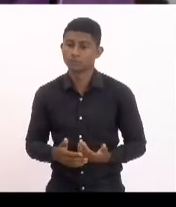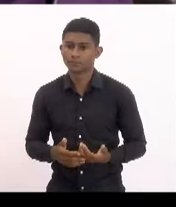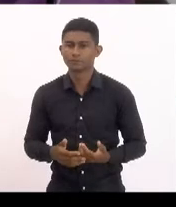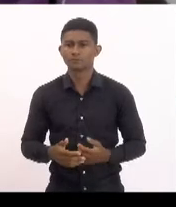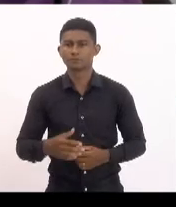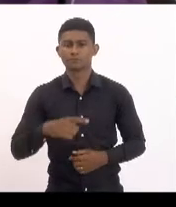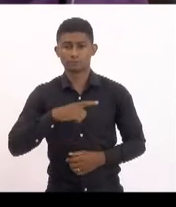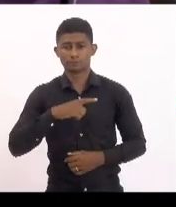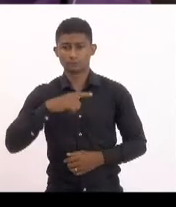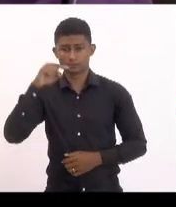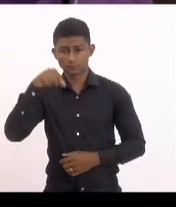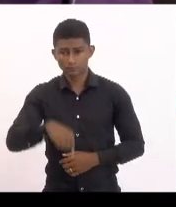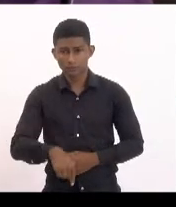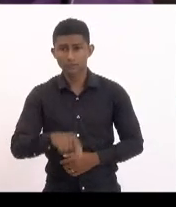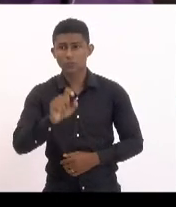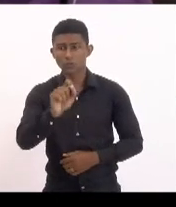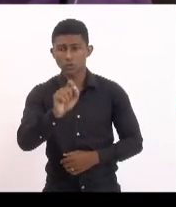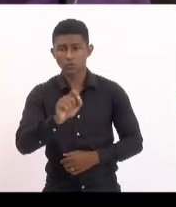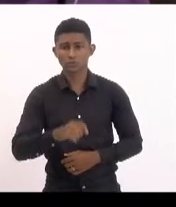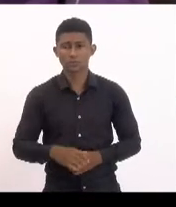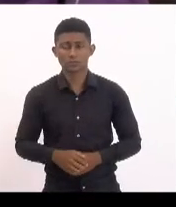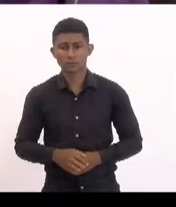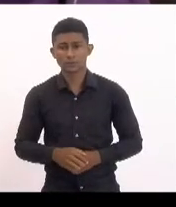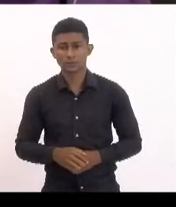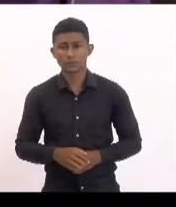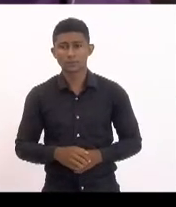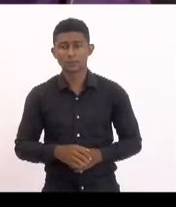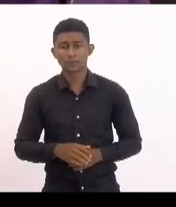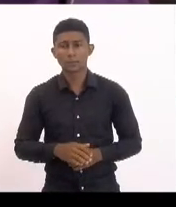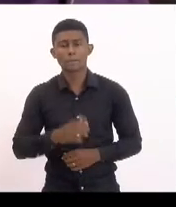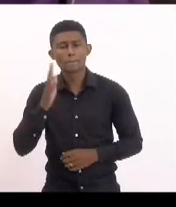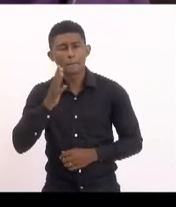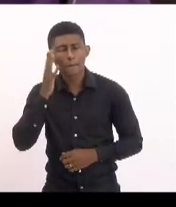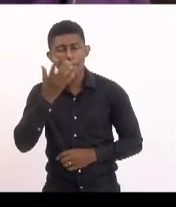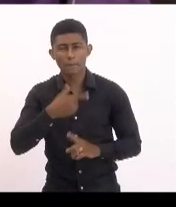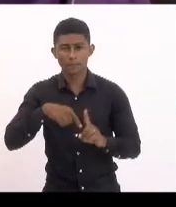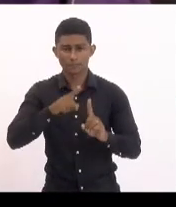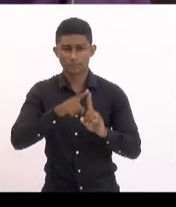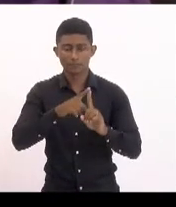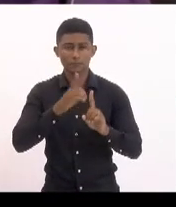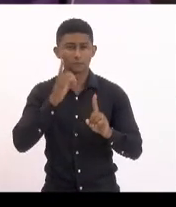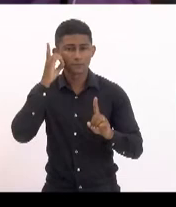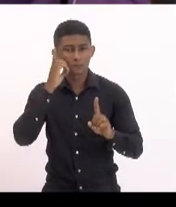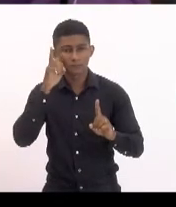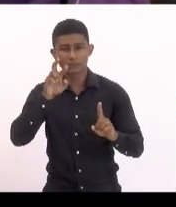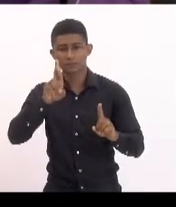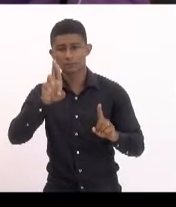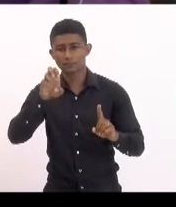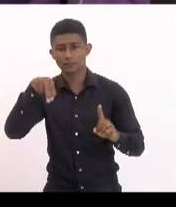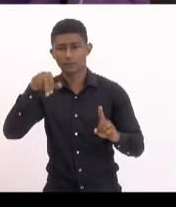aí escrito para fazer um pela ordem a deputada Renata Souza.